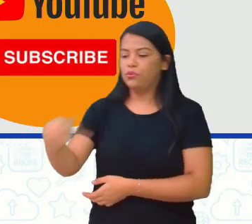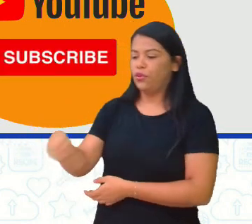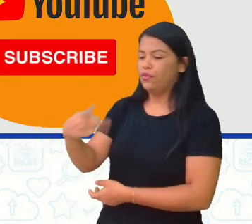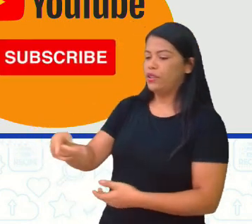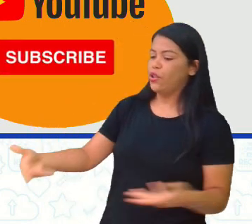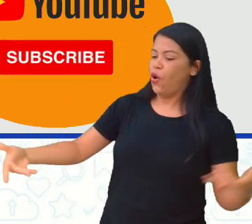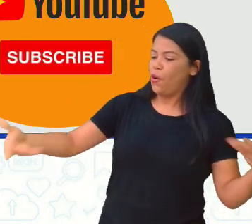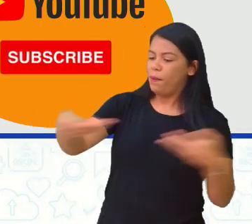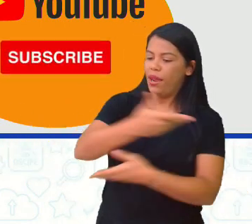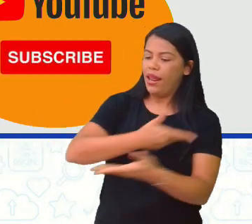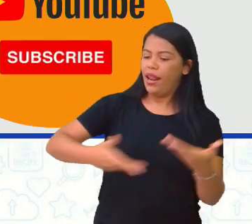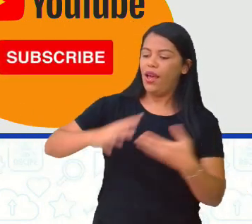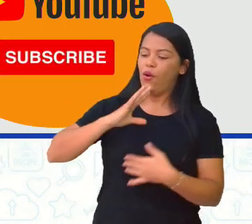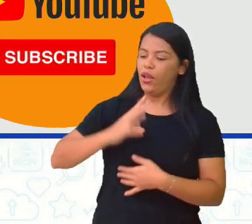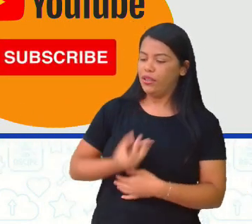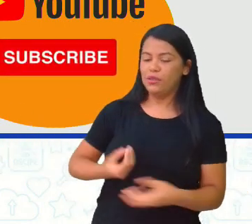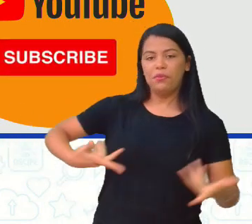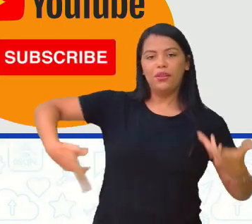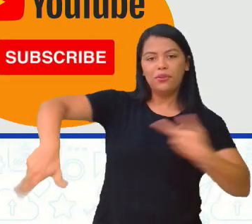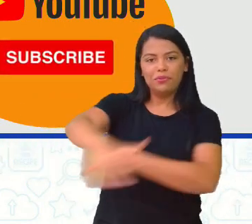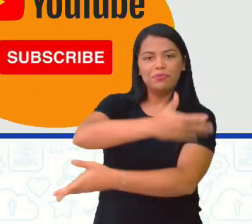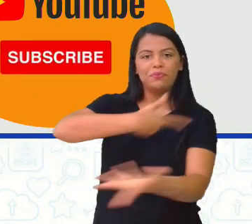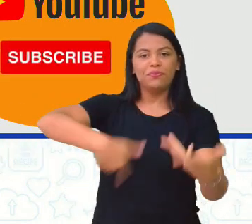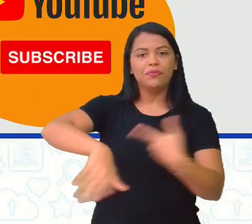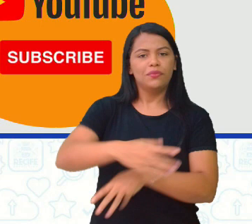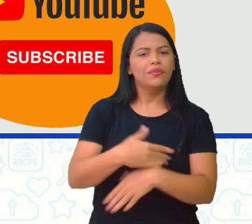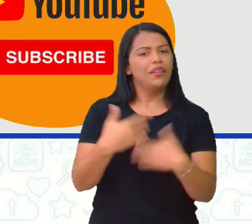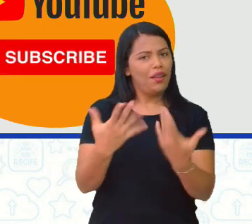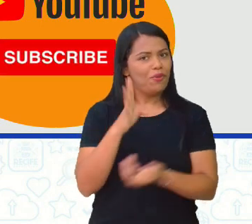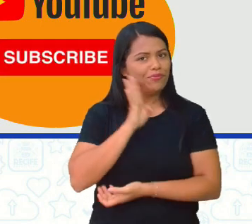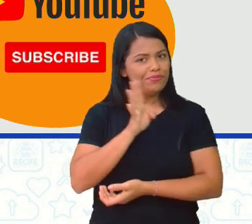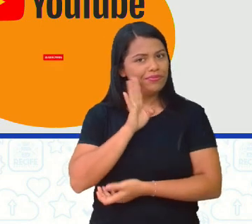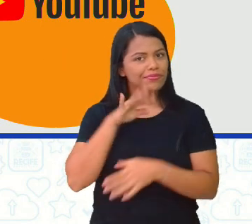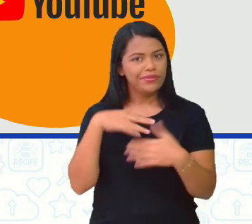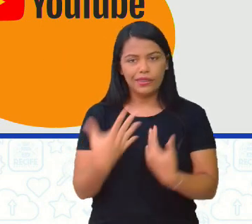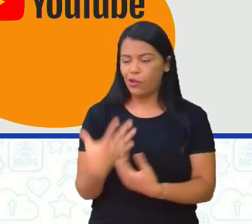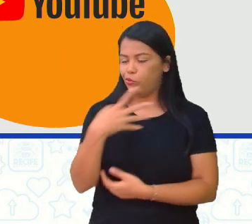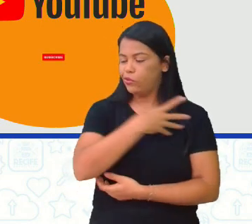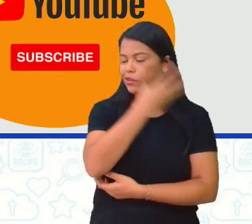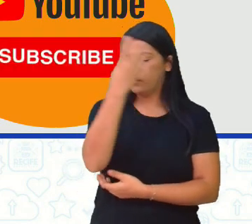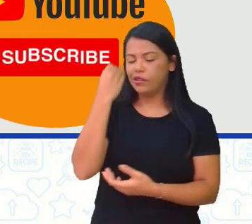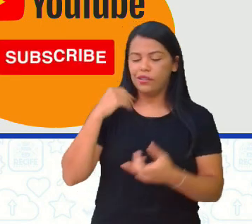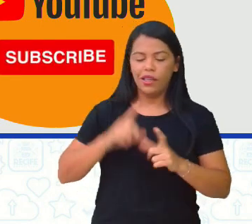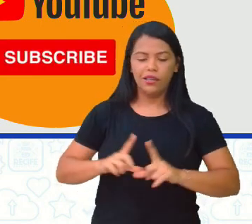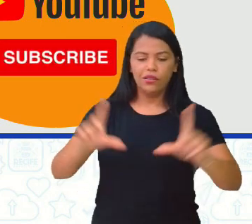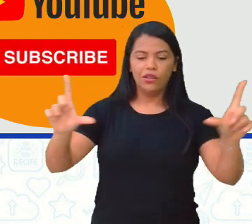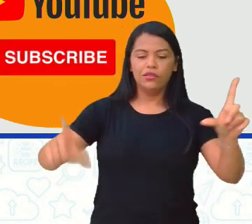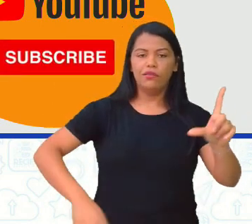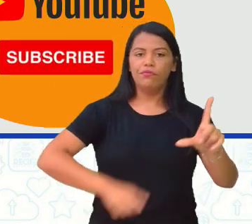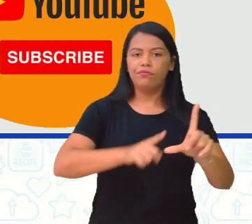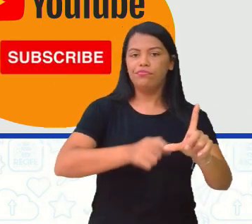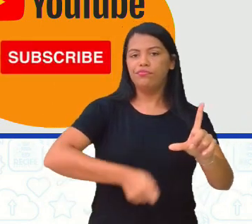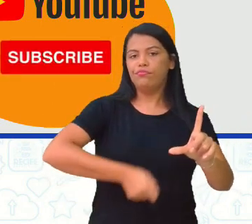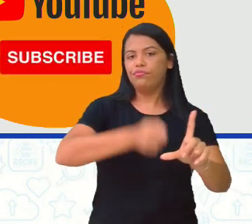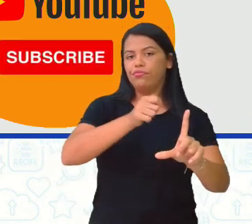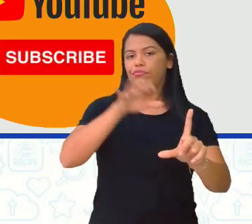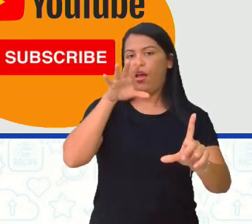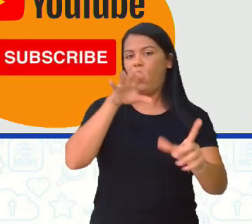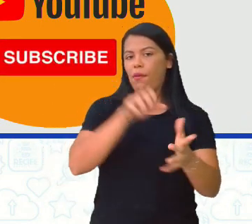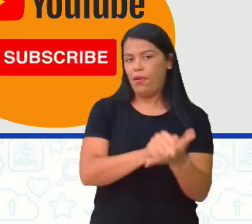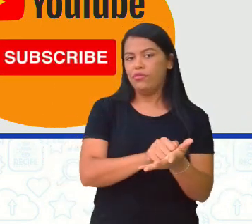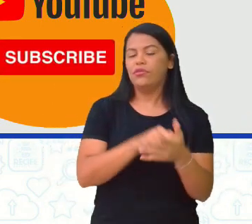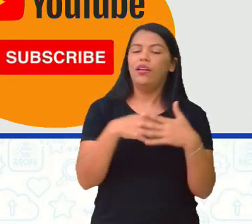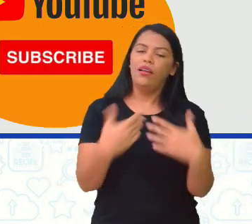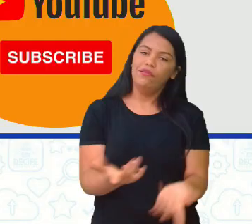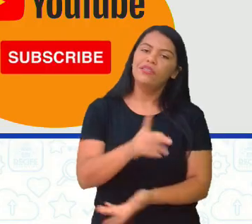Olha que legal. Então, não esqueçam de baixar o QR Code, né? Que vocês já